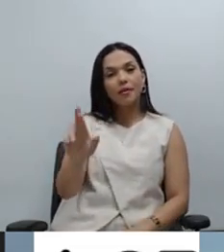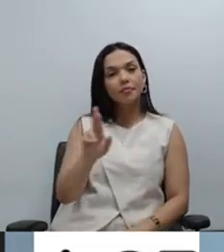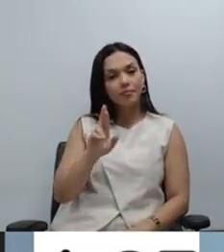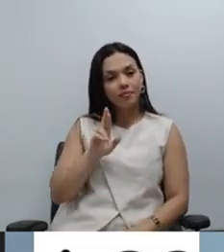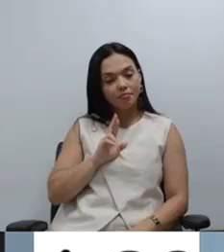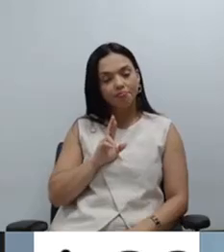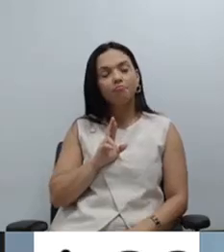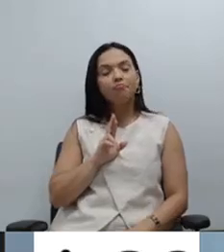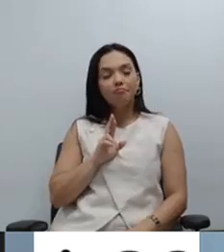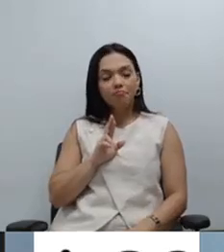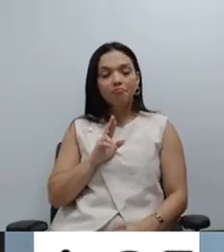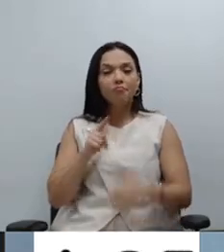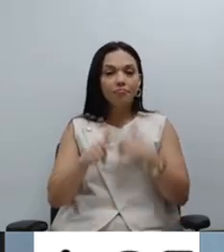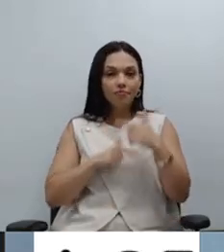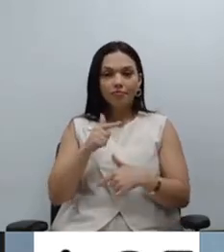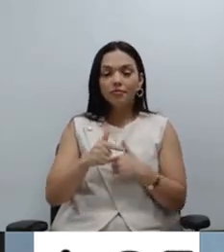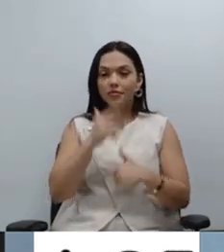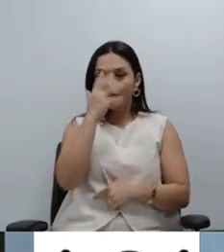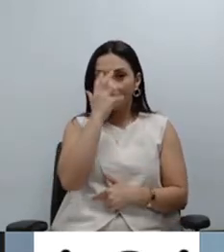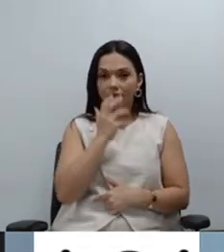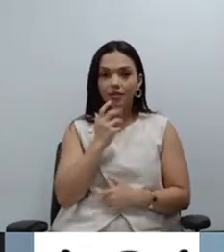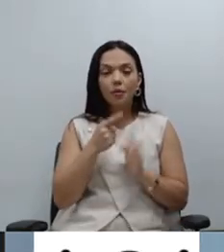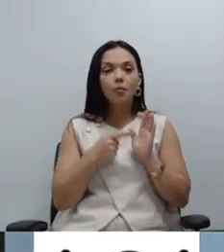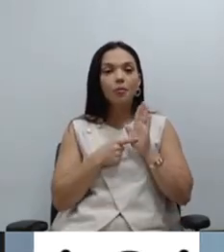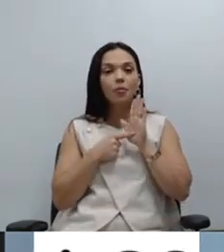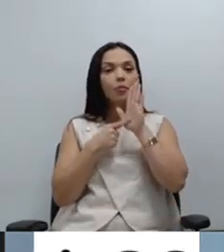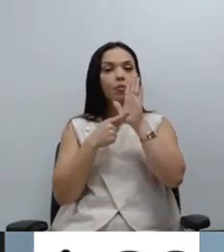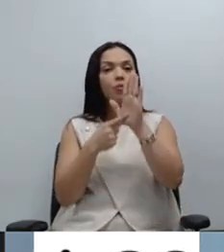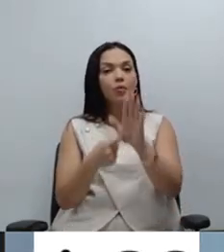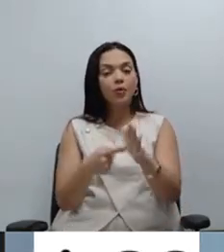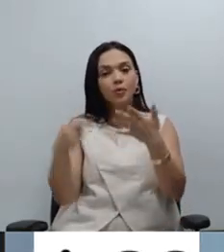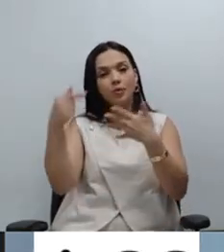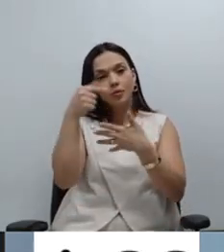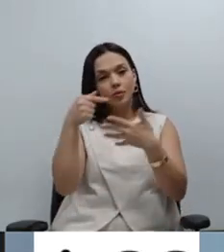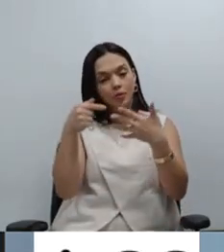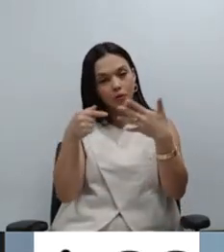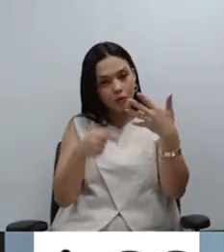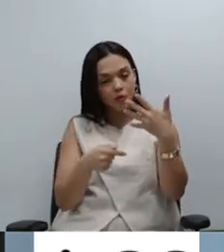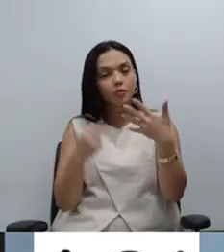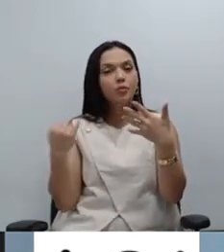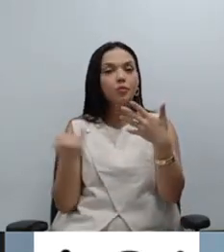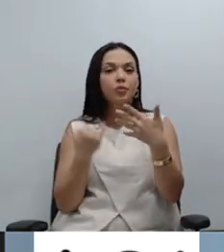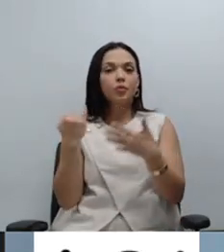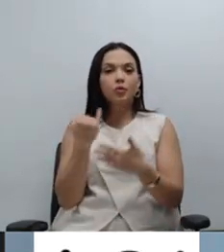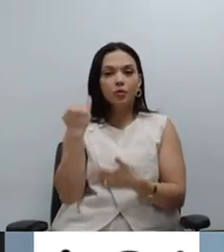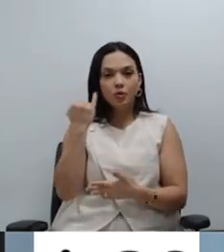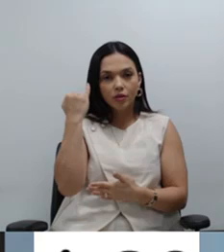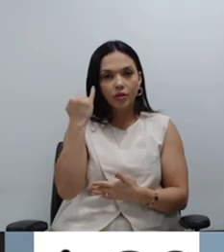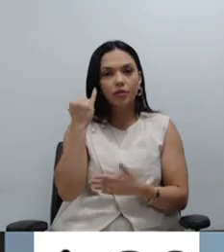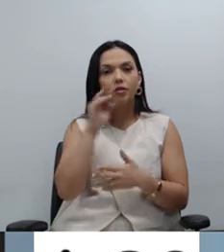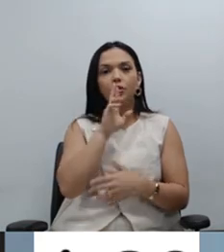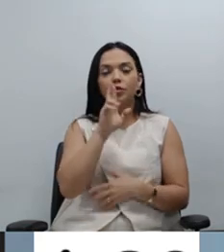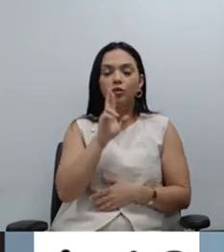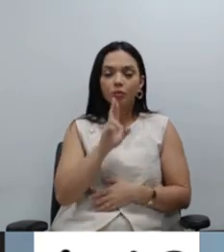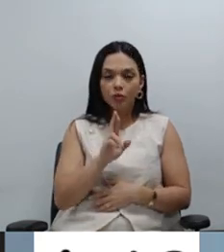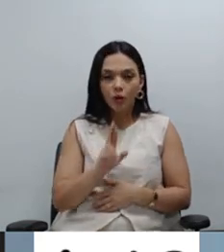sério, mostrou os pontos questionados, demonstrou ainda de